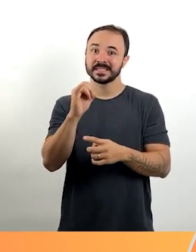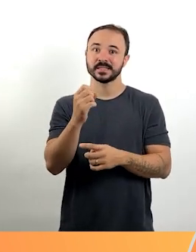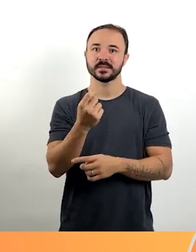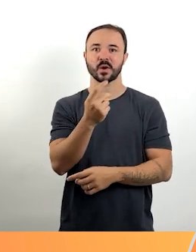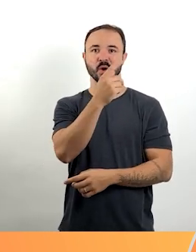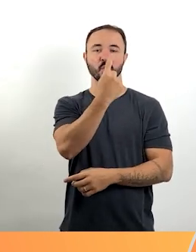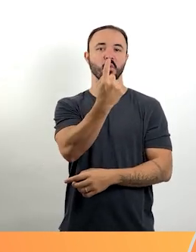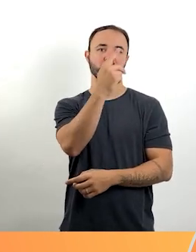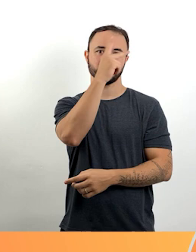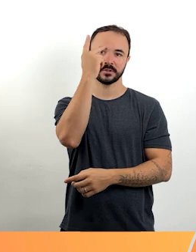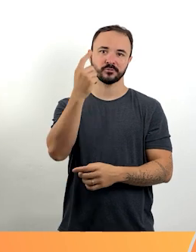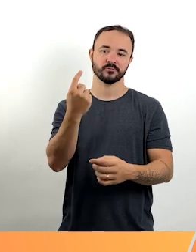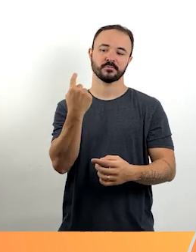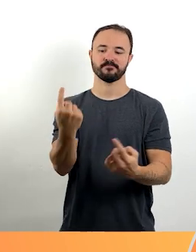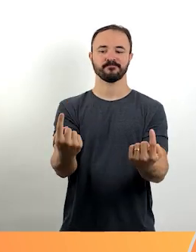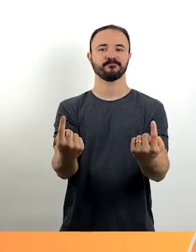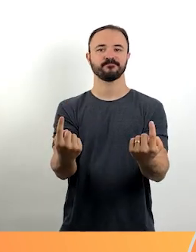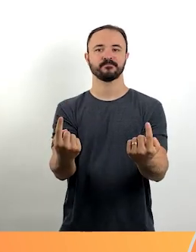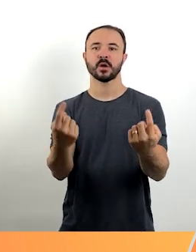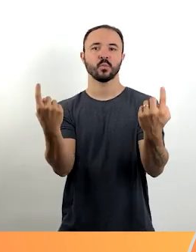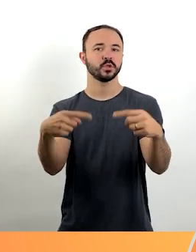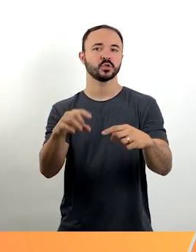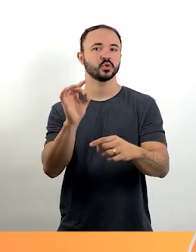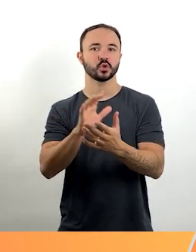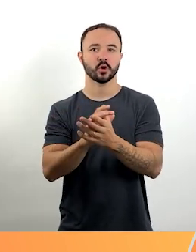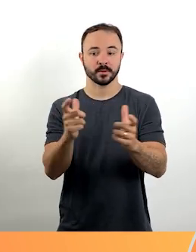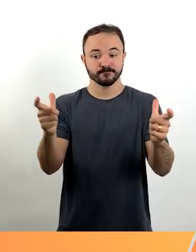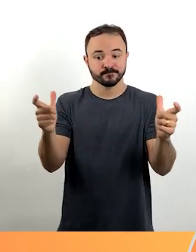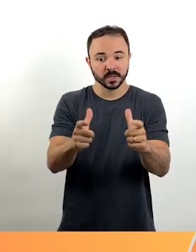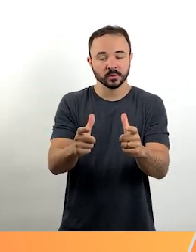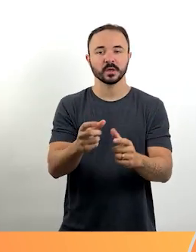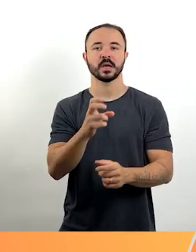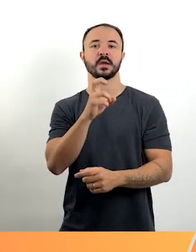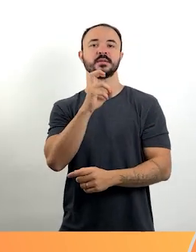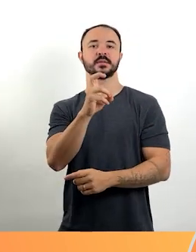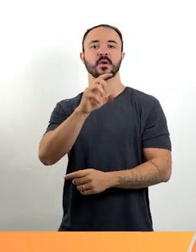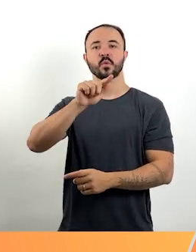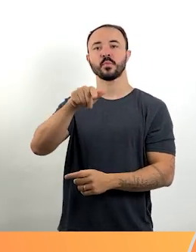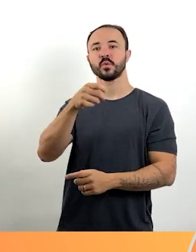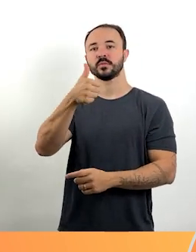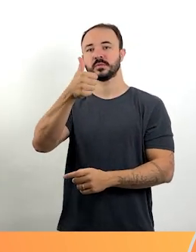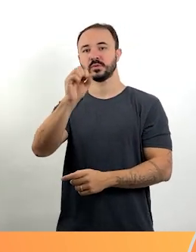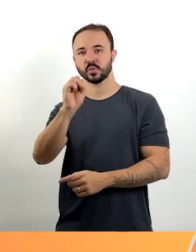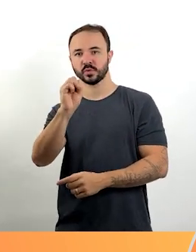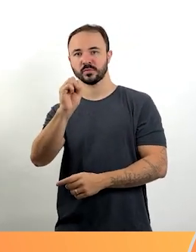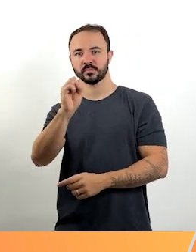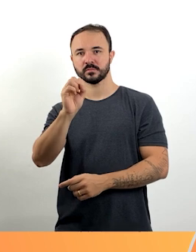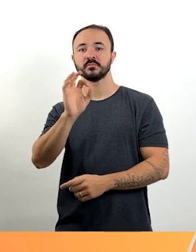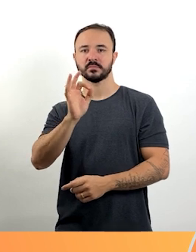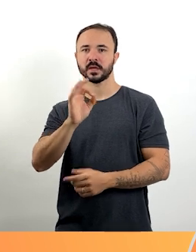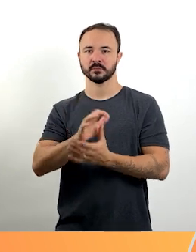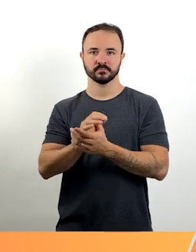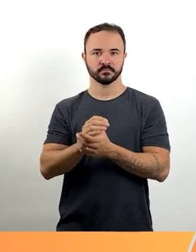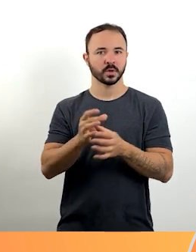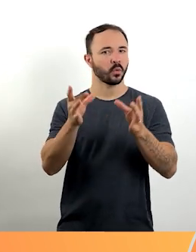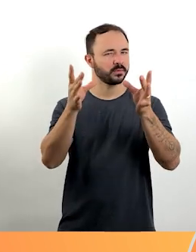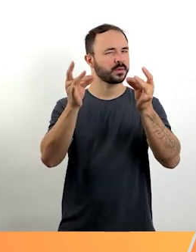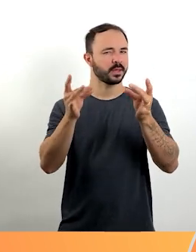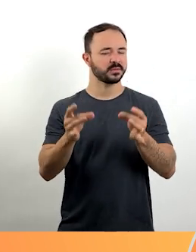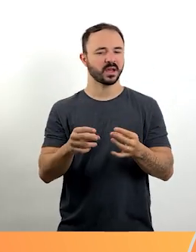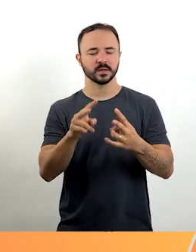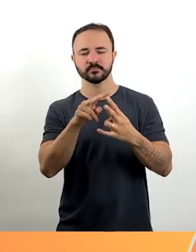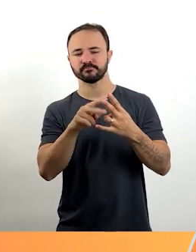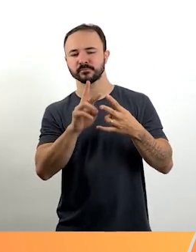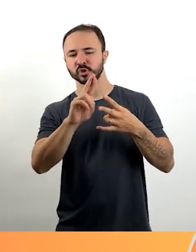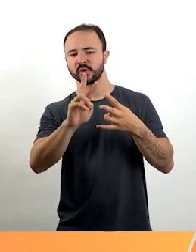eu tenho uma largura menor, ela vai ter 5,18 metros. Então, eu tenho essa observação a